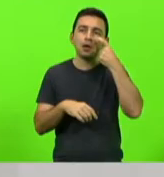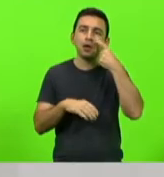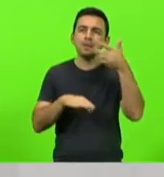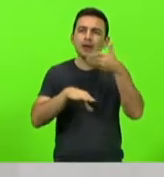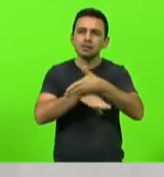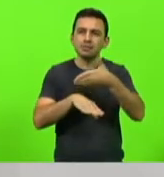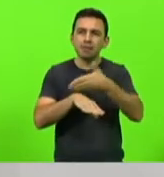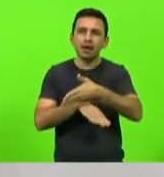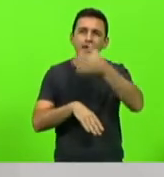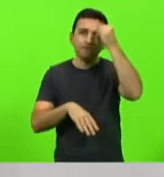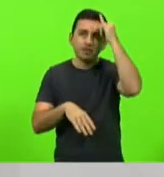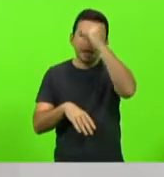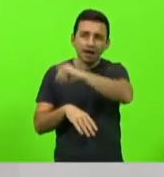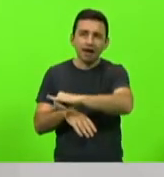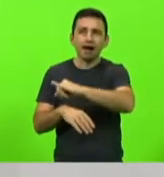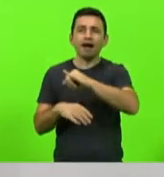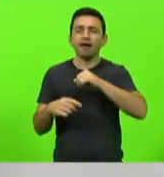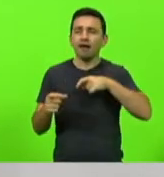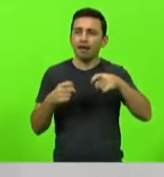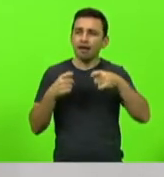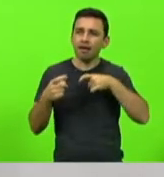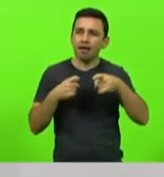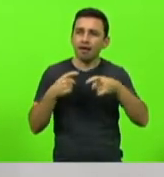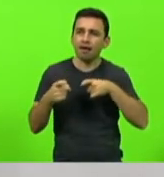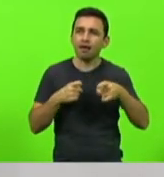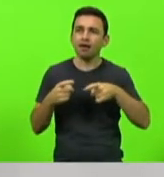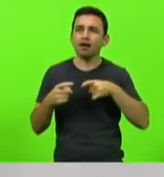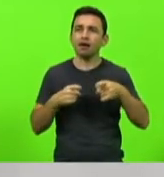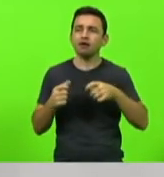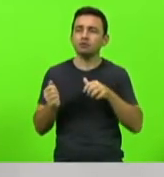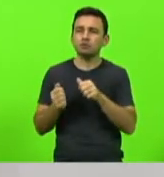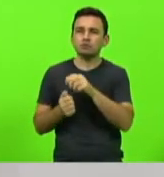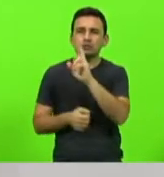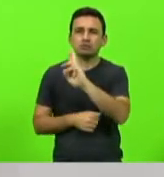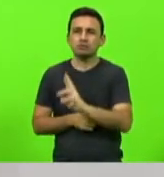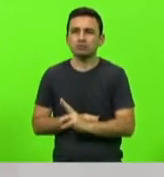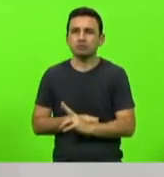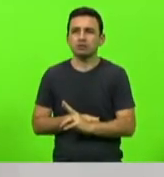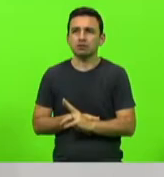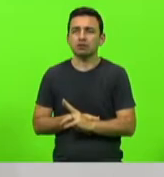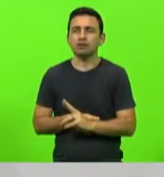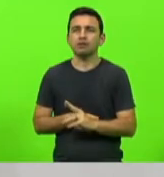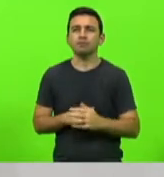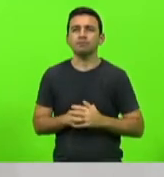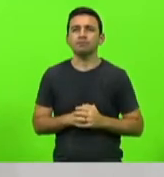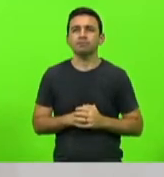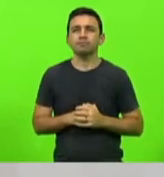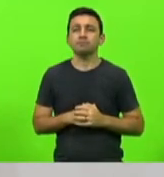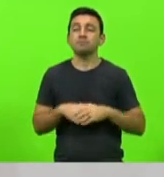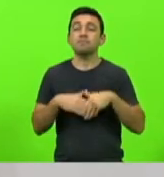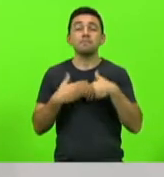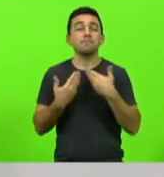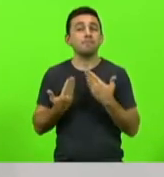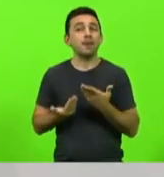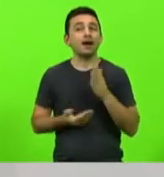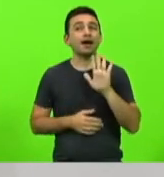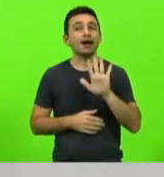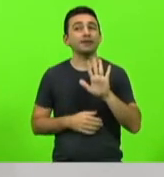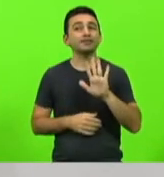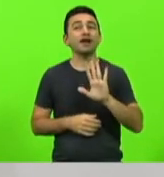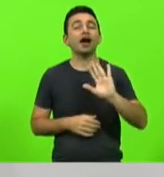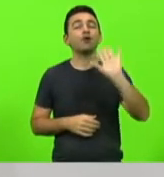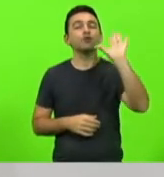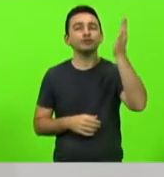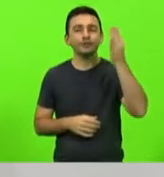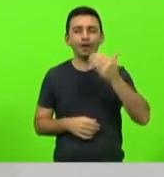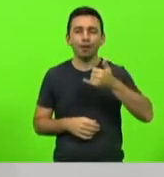combate à guerra com a Rússia e se fazer de herói. Só que, num áudio que